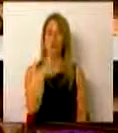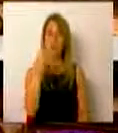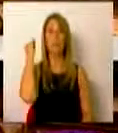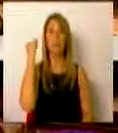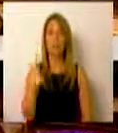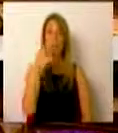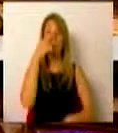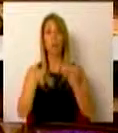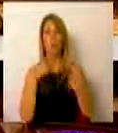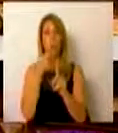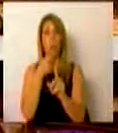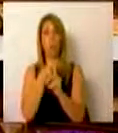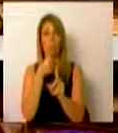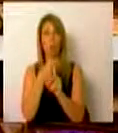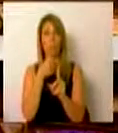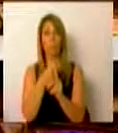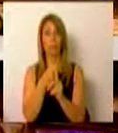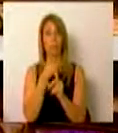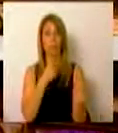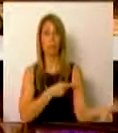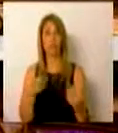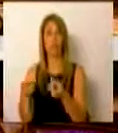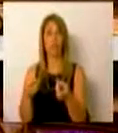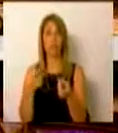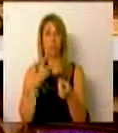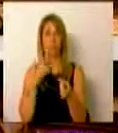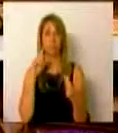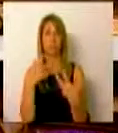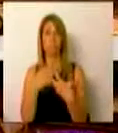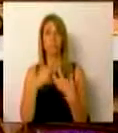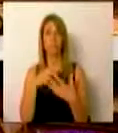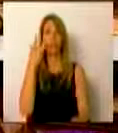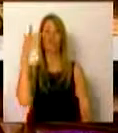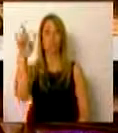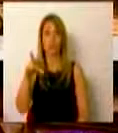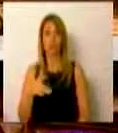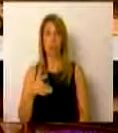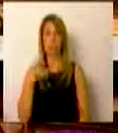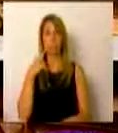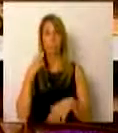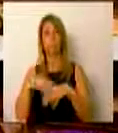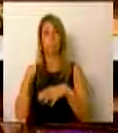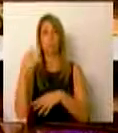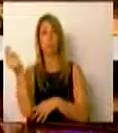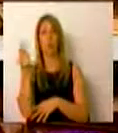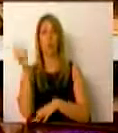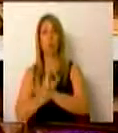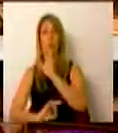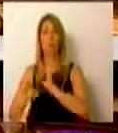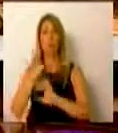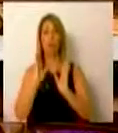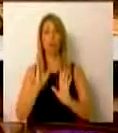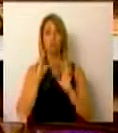criminalização dos combatentes terroristas estrangeiros, que saem e regressam à União Europeia com formação, entretanto,